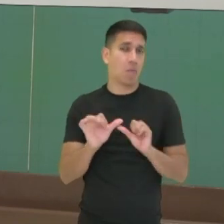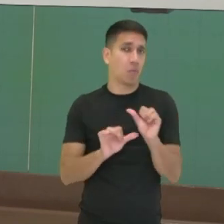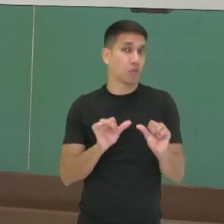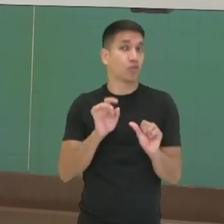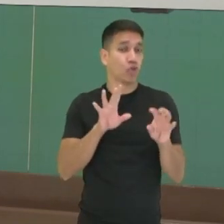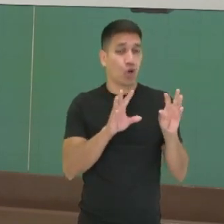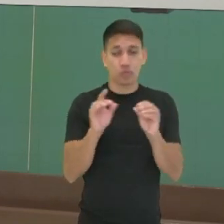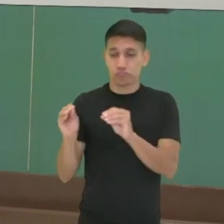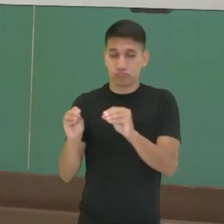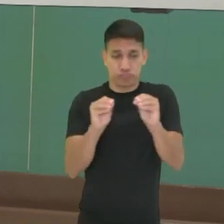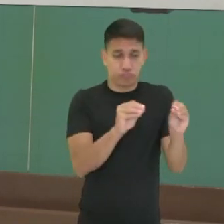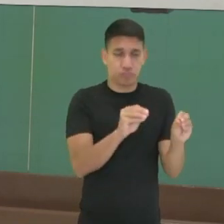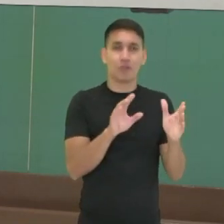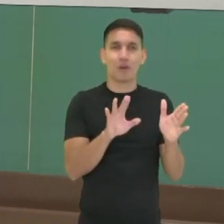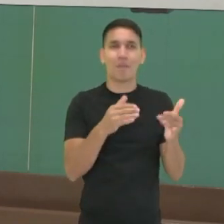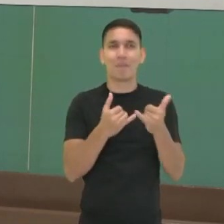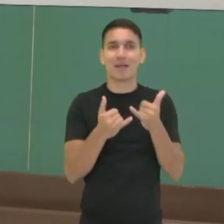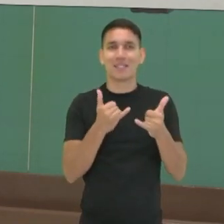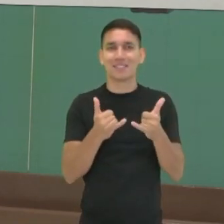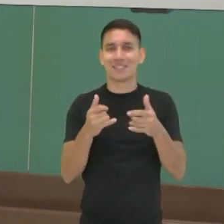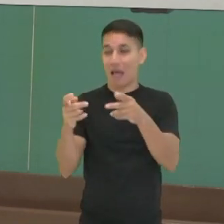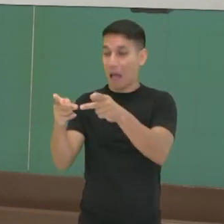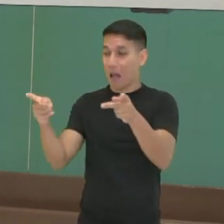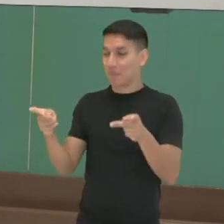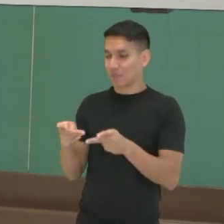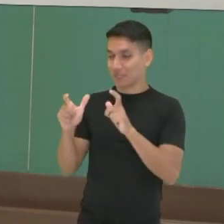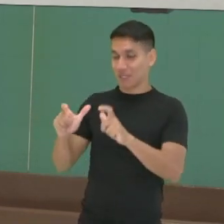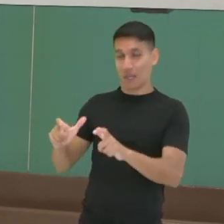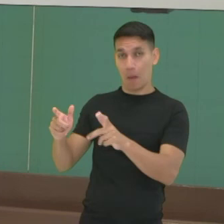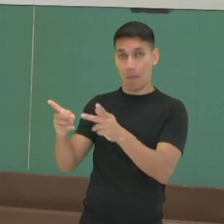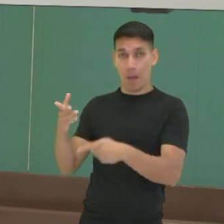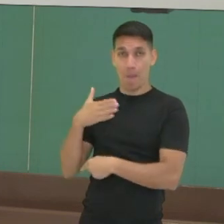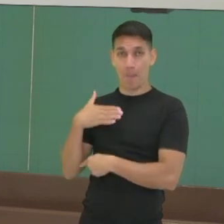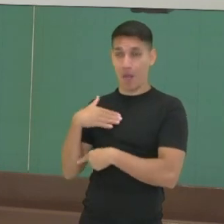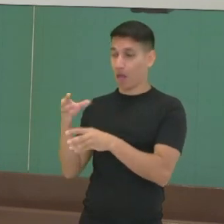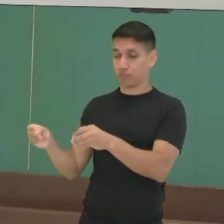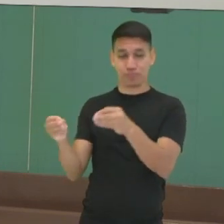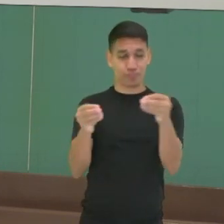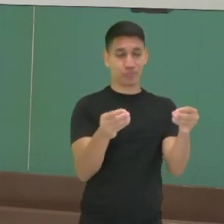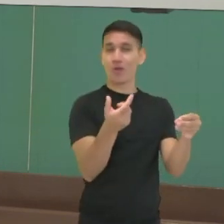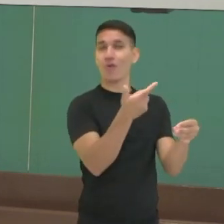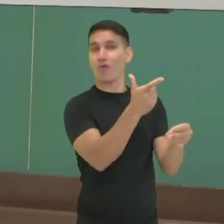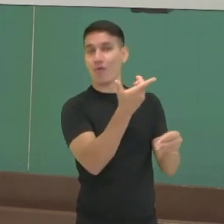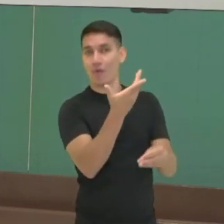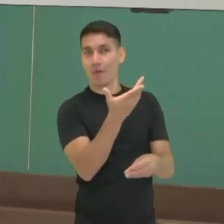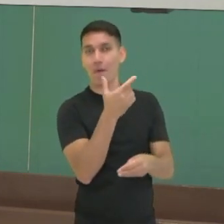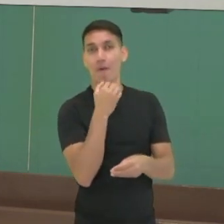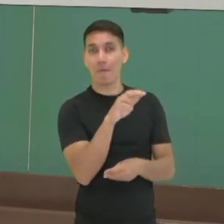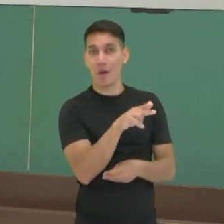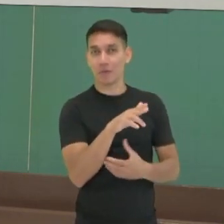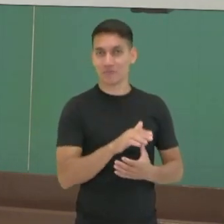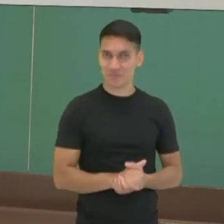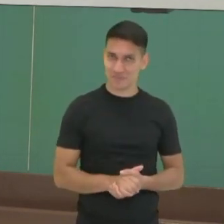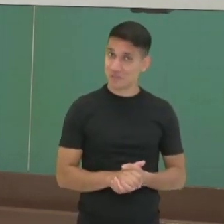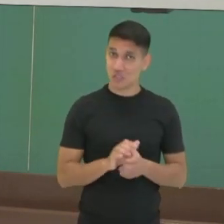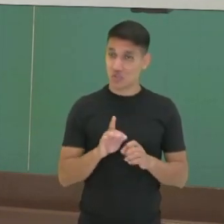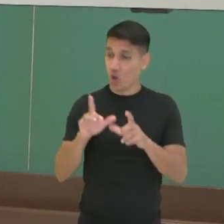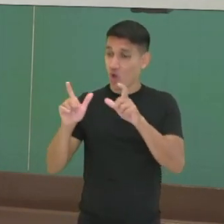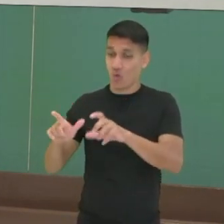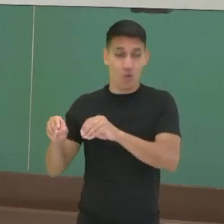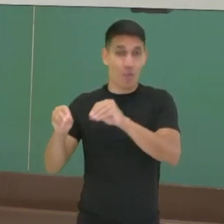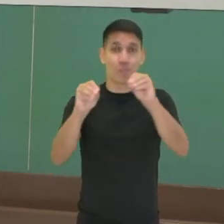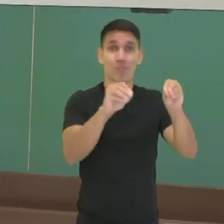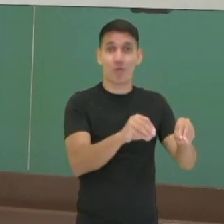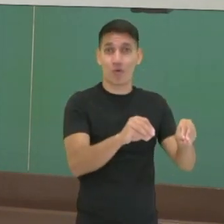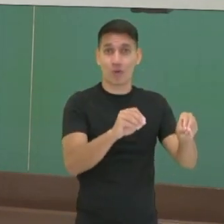lugar. É como se a pizza tivesse saído do meu prato e ido parar no prato do meu irmão. Só mudou de lugar,